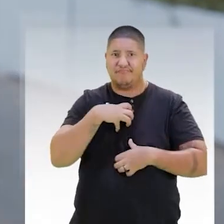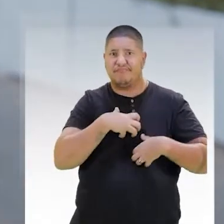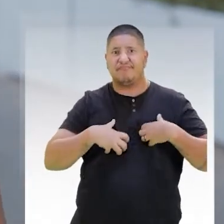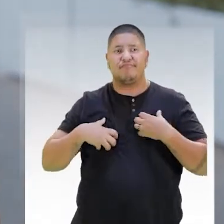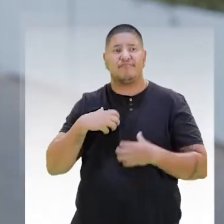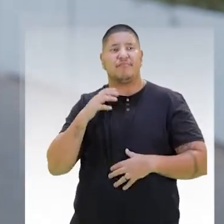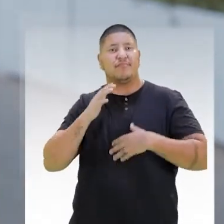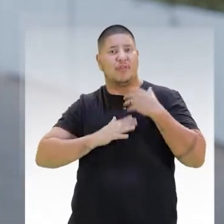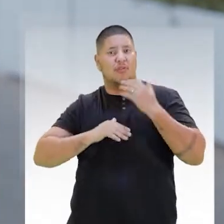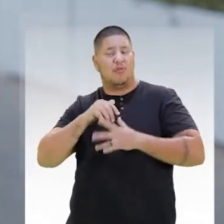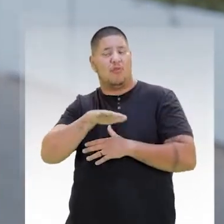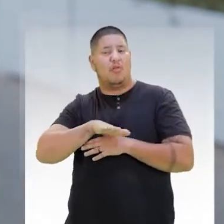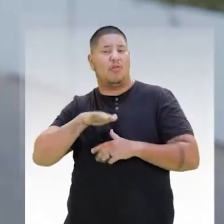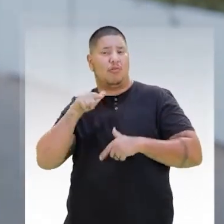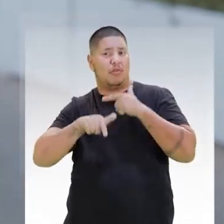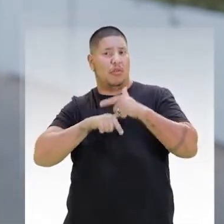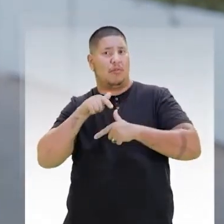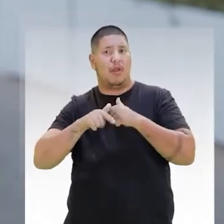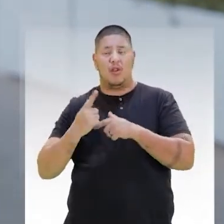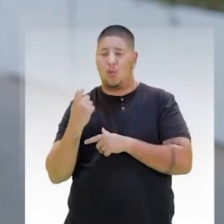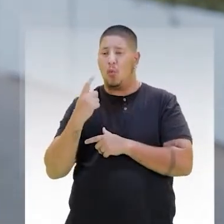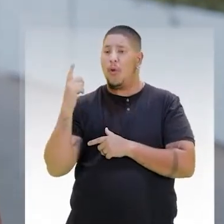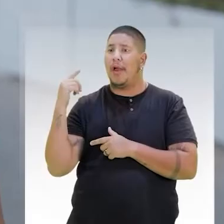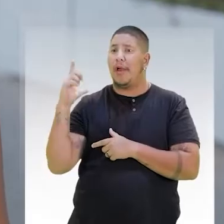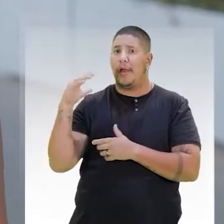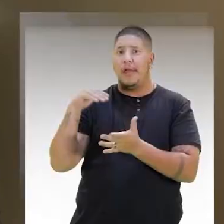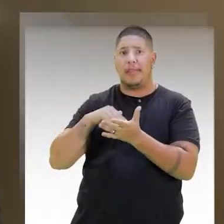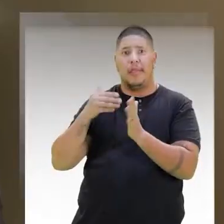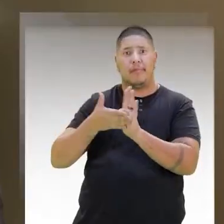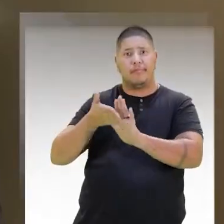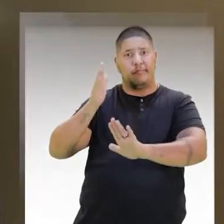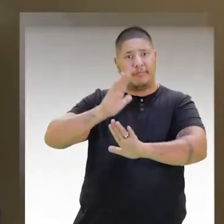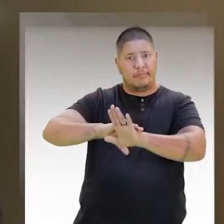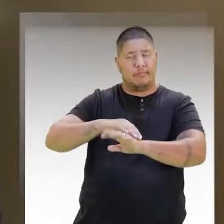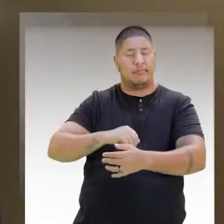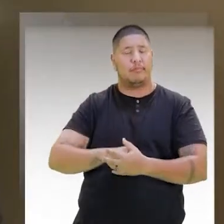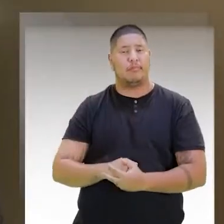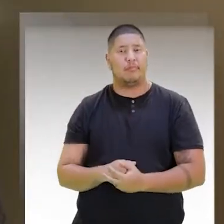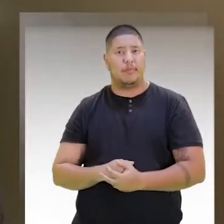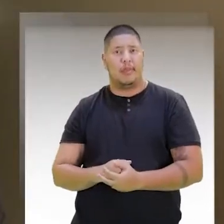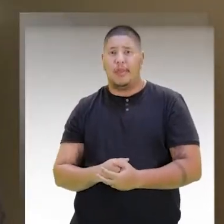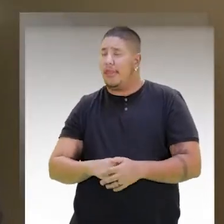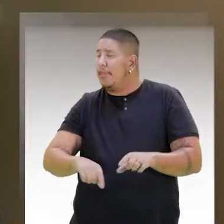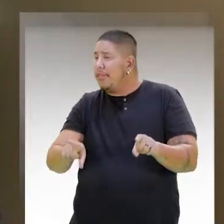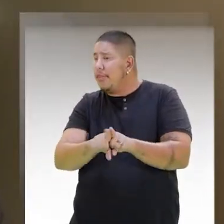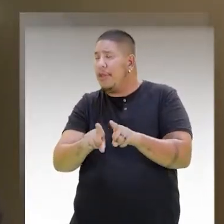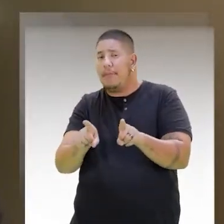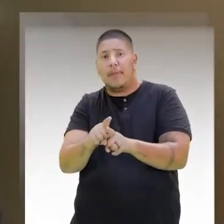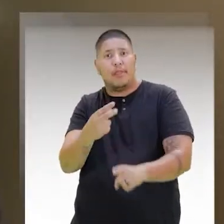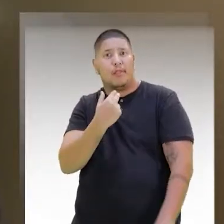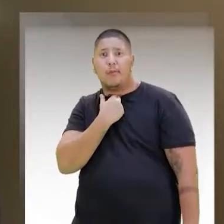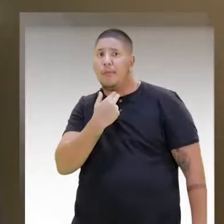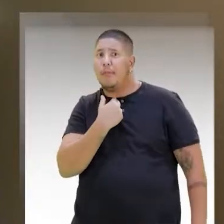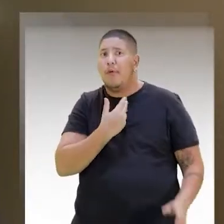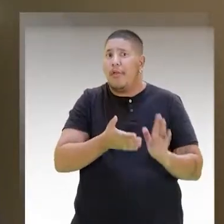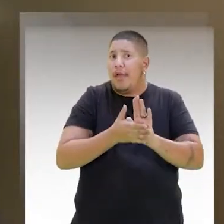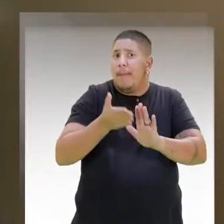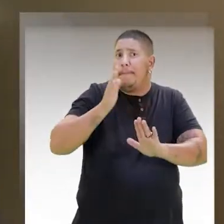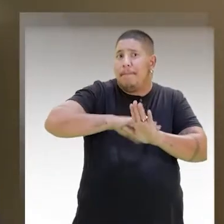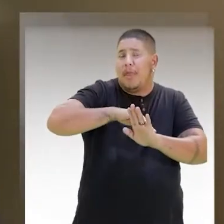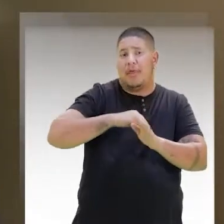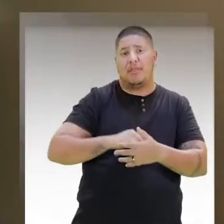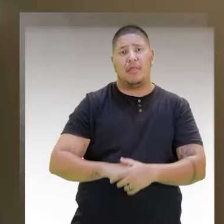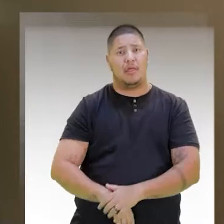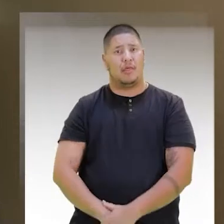relação ao ambiente de trabalho em si. Nenhuma delas foi ameaçada. Também não pode ameaçar um